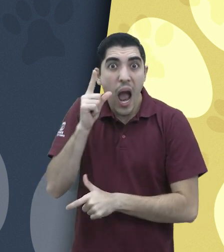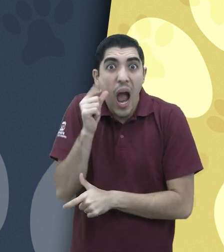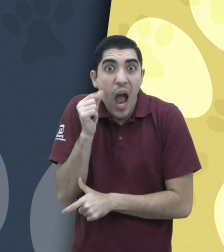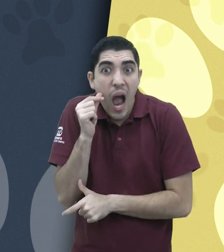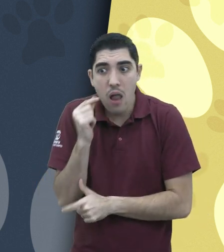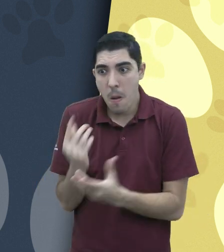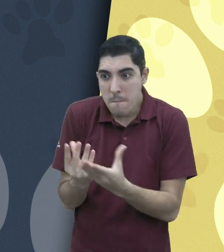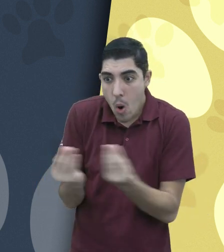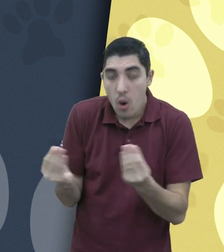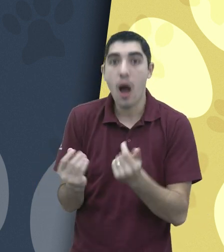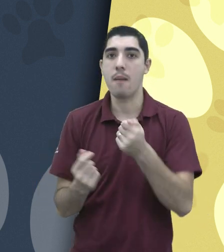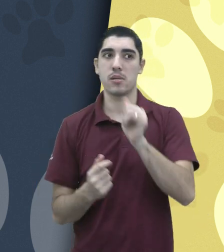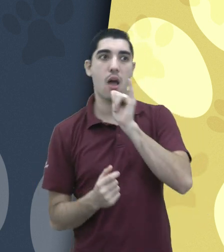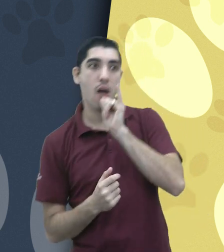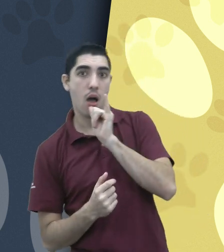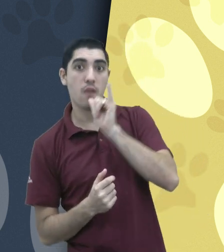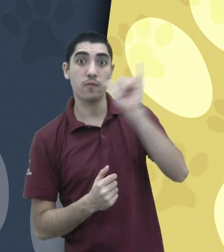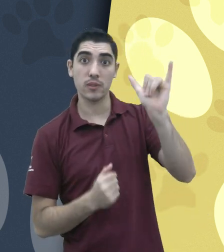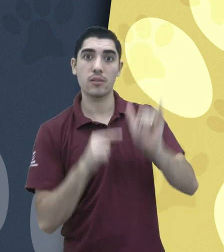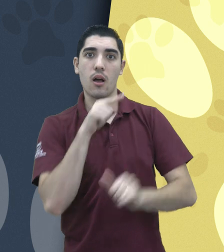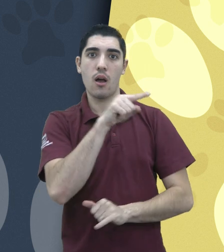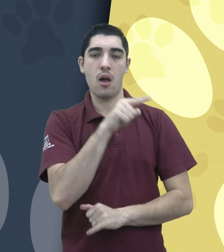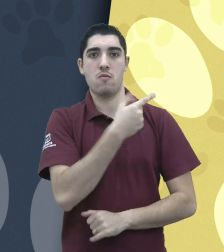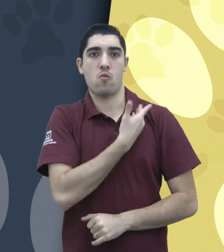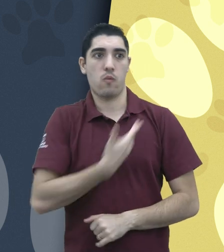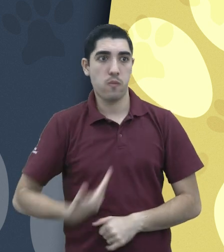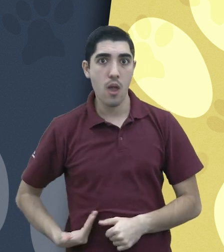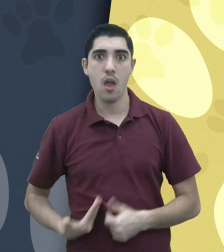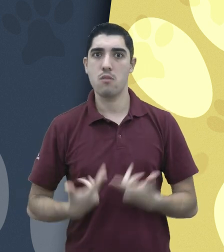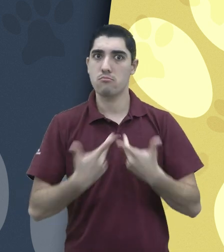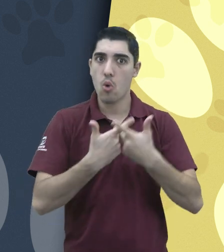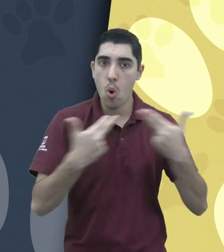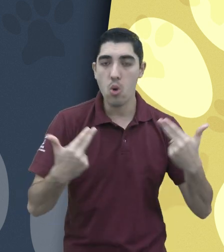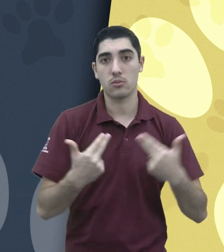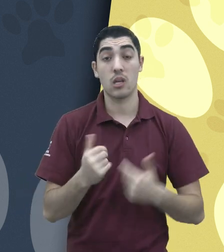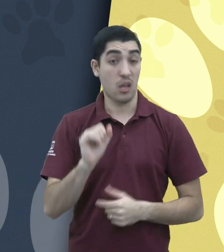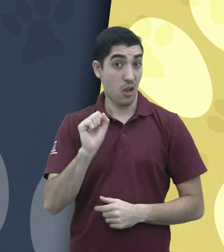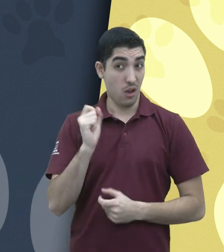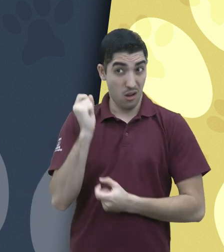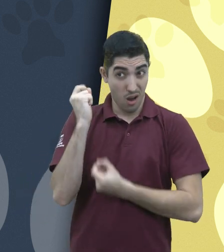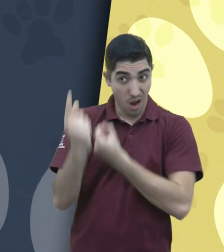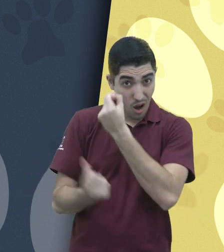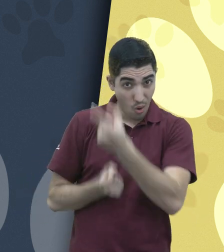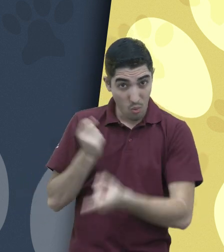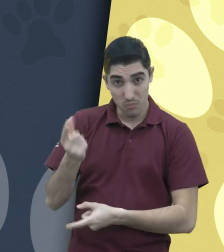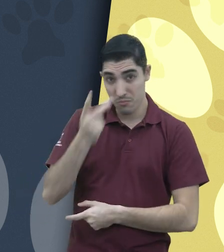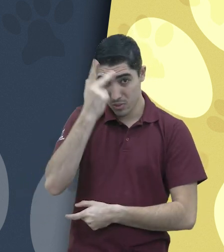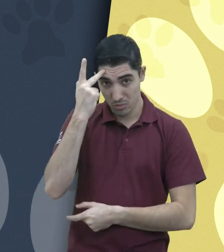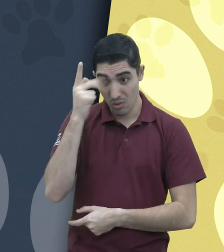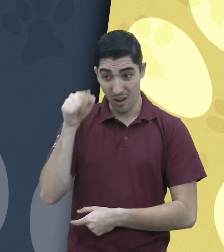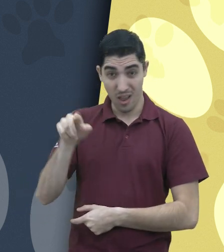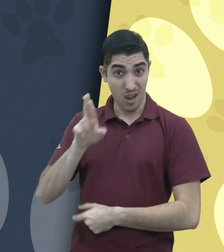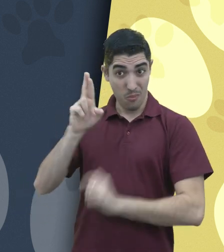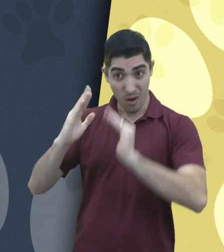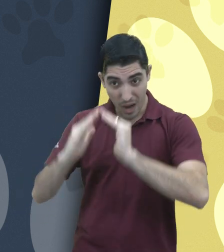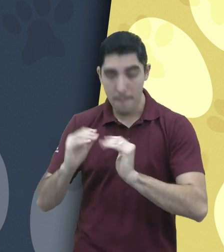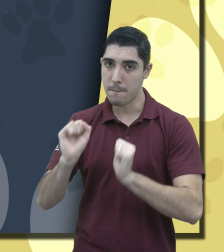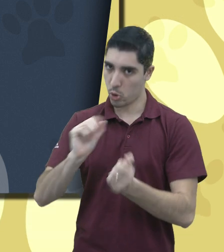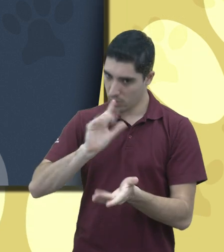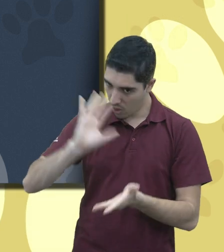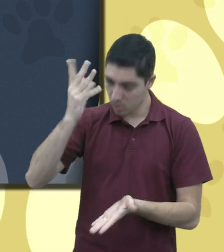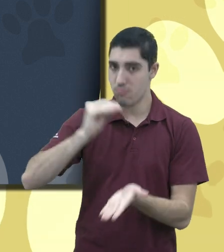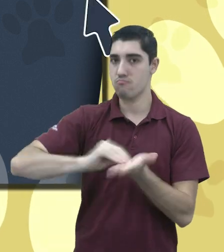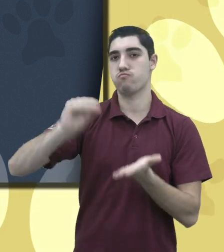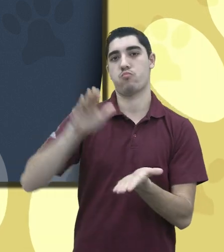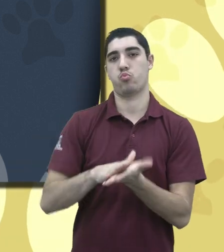é obrigatório comunicar às autoridades sanitárias. Além disso, em alguns casos, o responsável pelo local pode